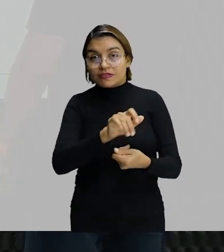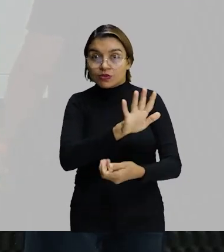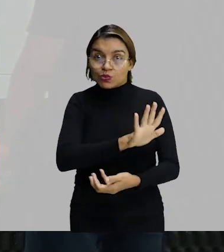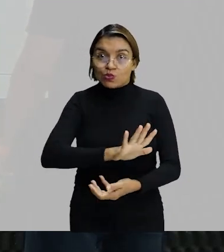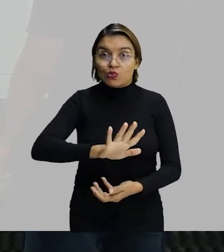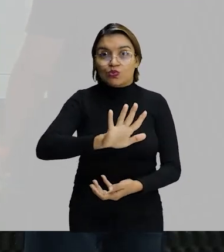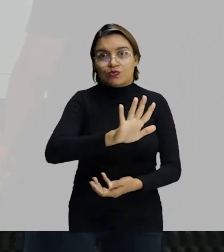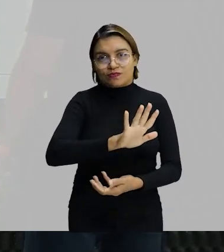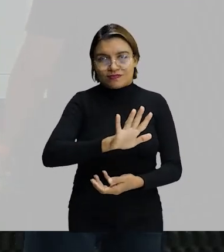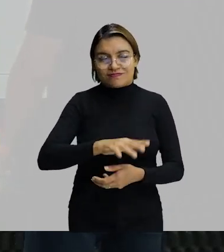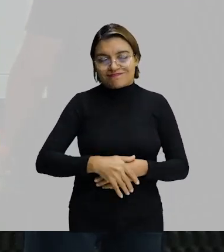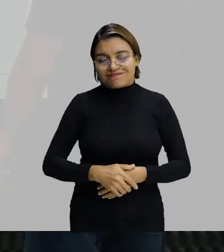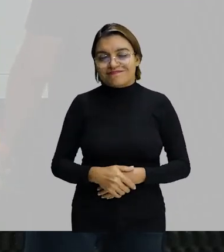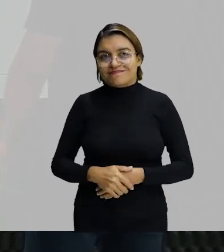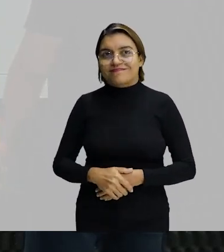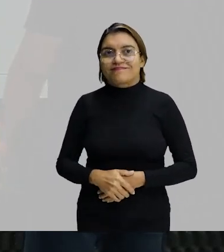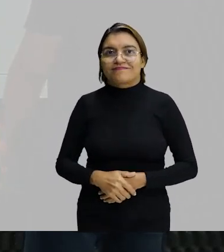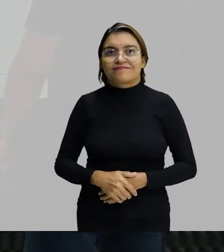Geral ou